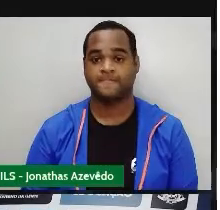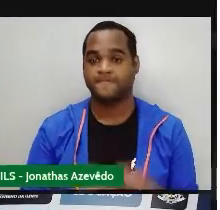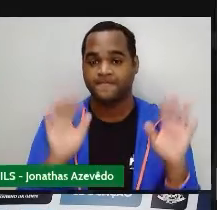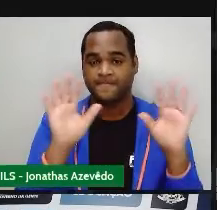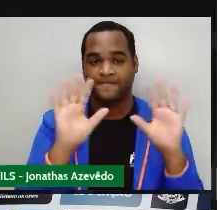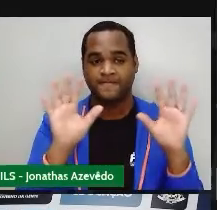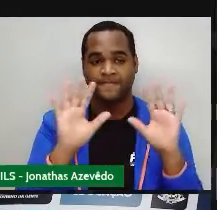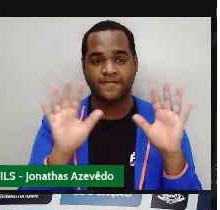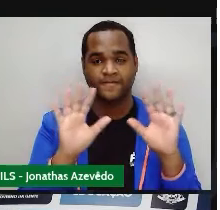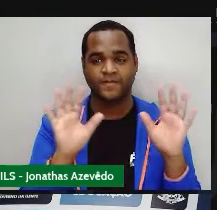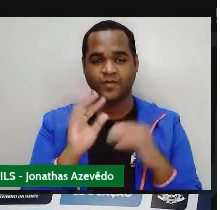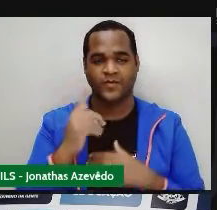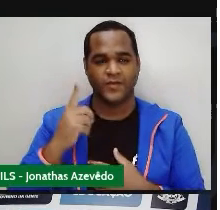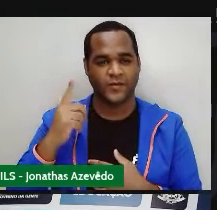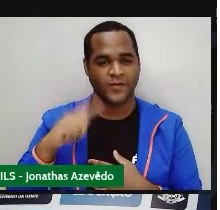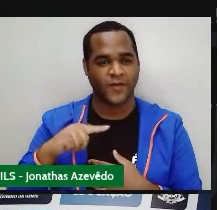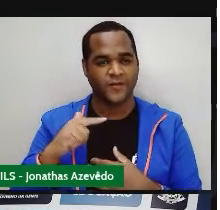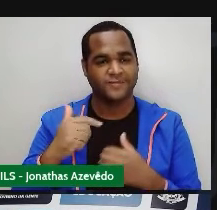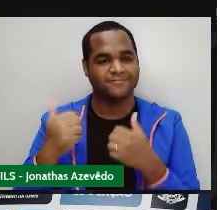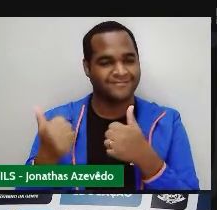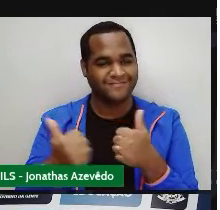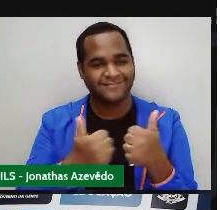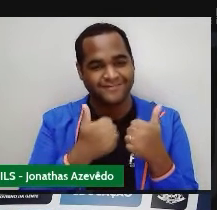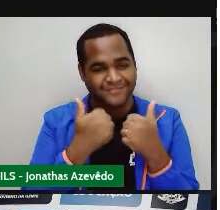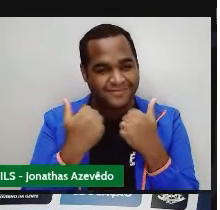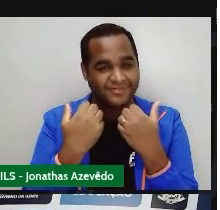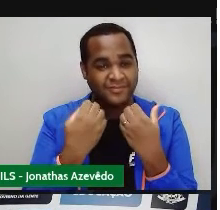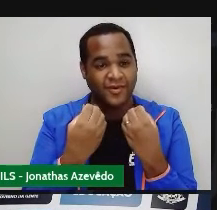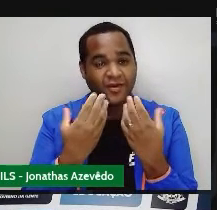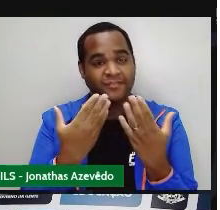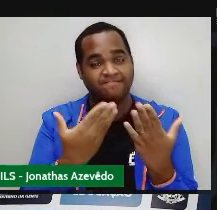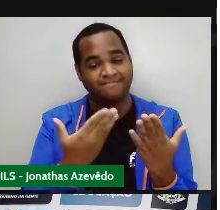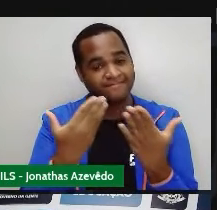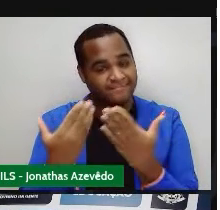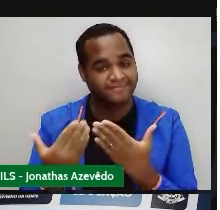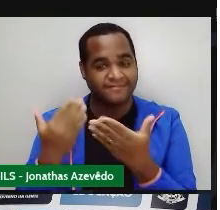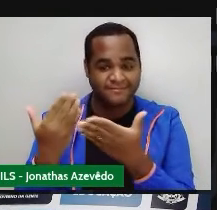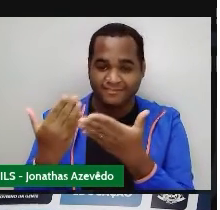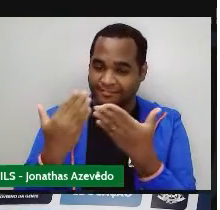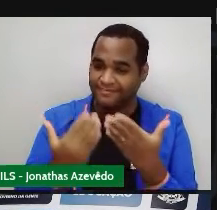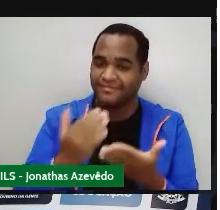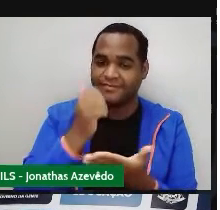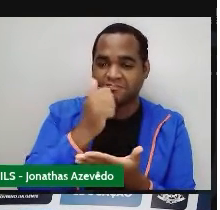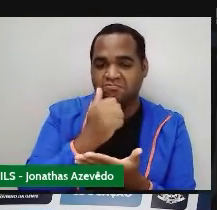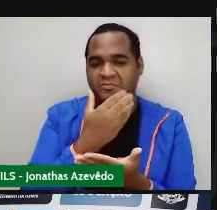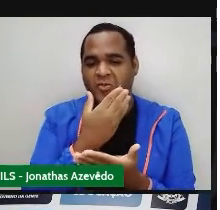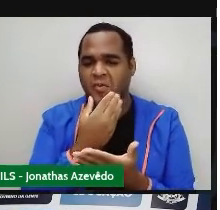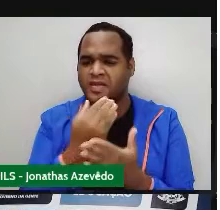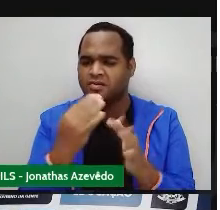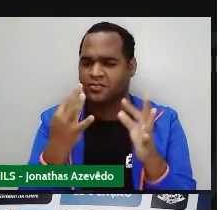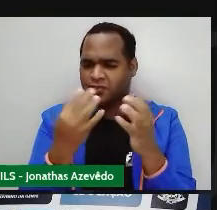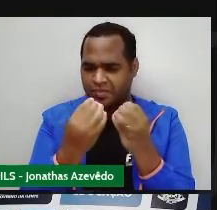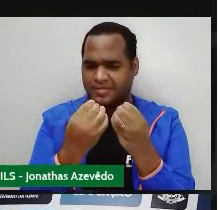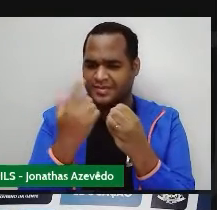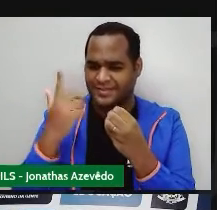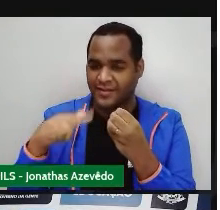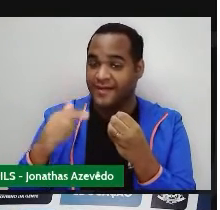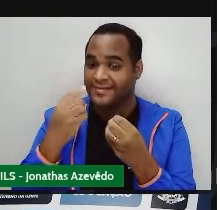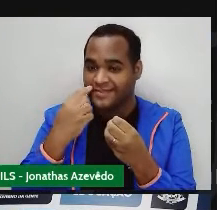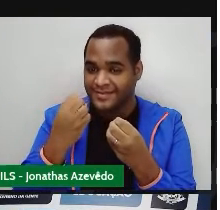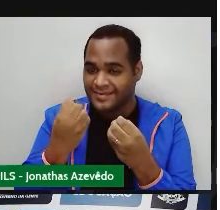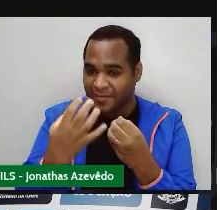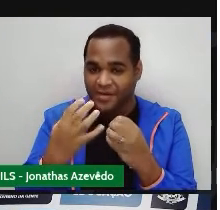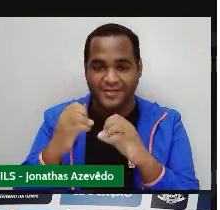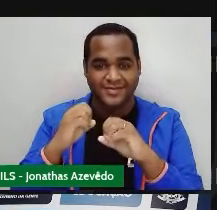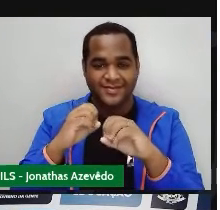oi oi oi olha nós aqui mais uma vez sejam bem-vindos Sejam bem vindas a mais uma